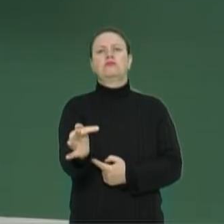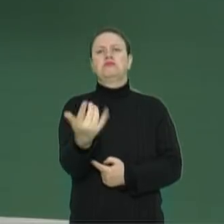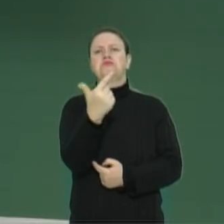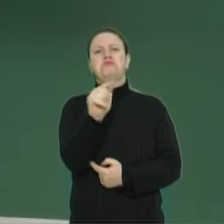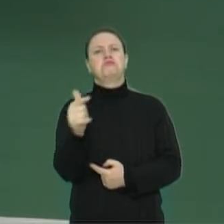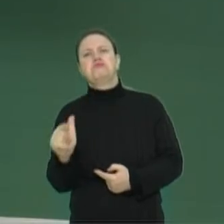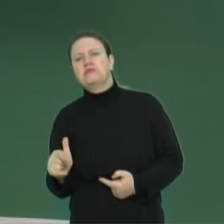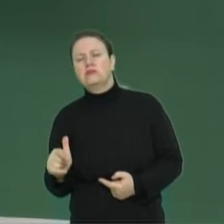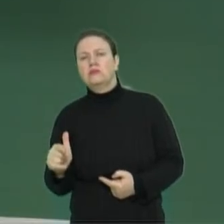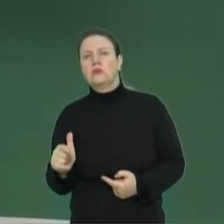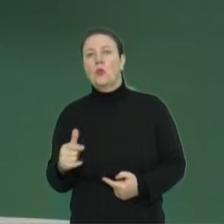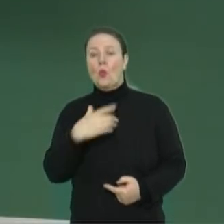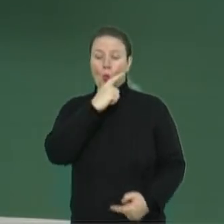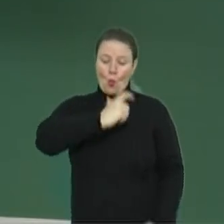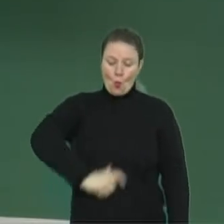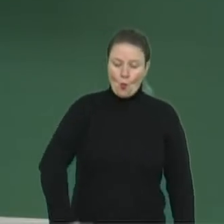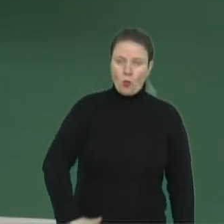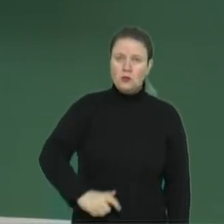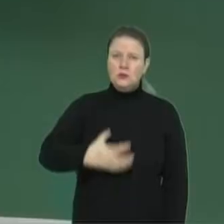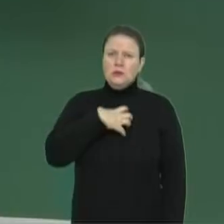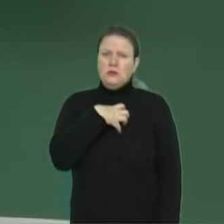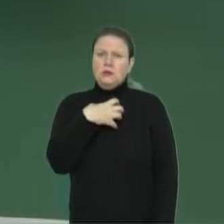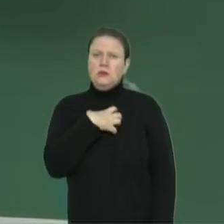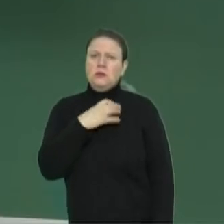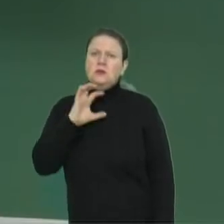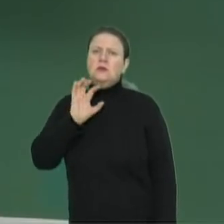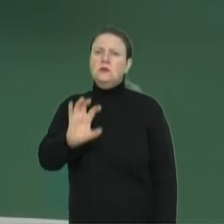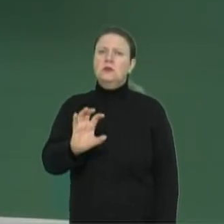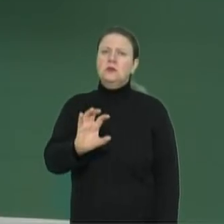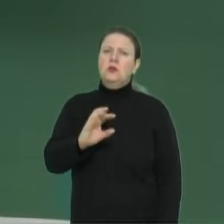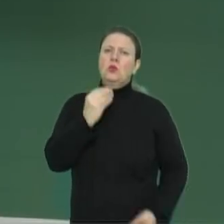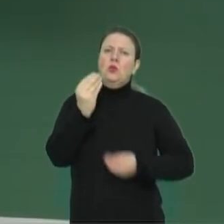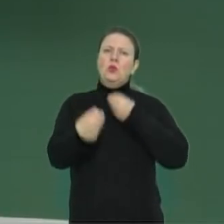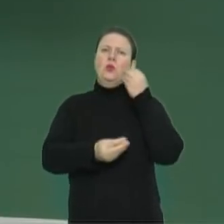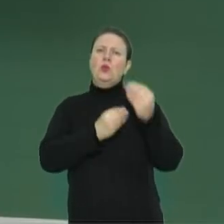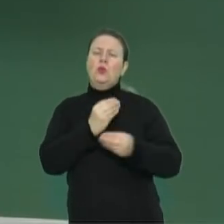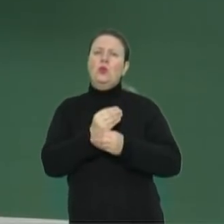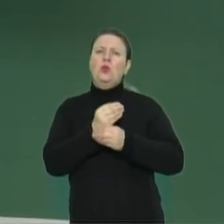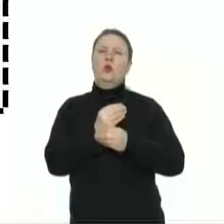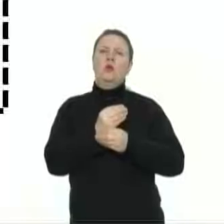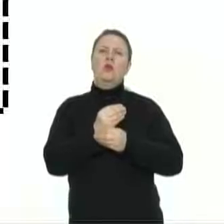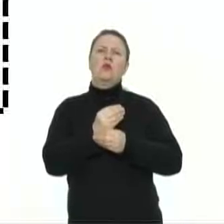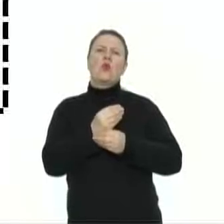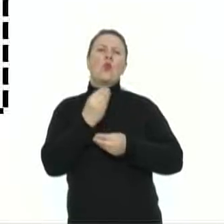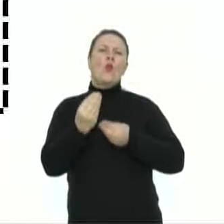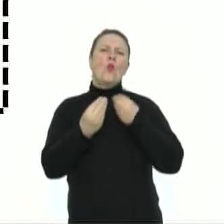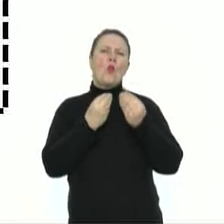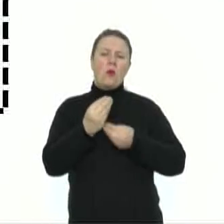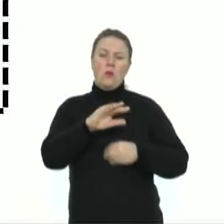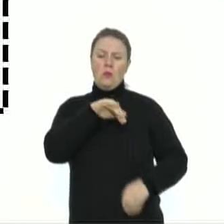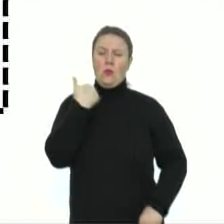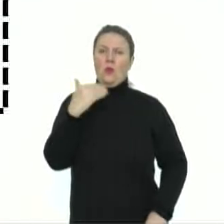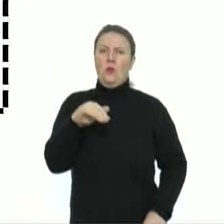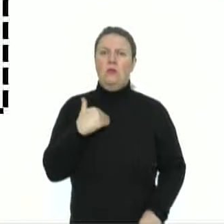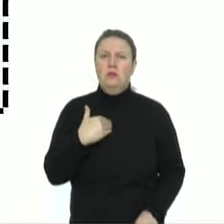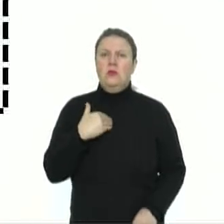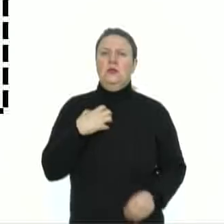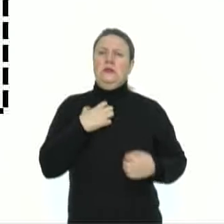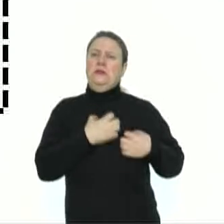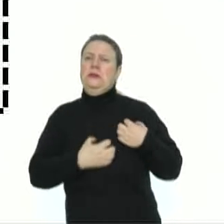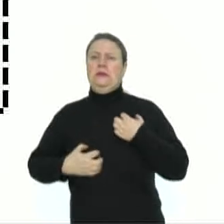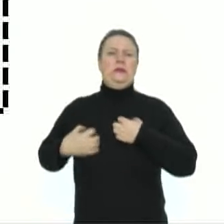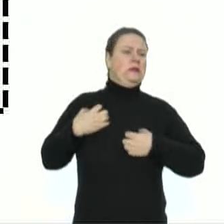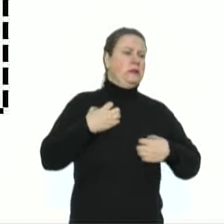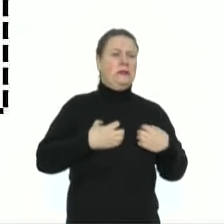é. O homem sente-se assim como um ser para a morte. A partir desse estado de angústia, o